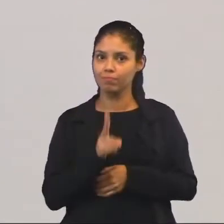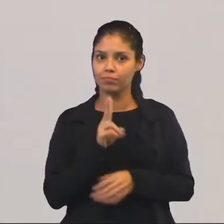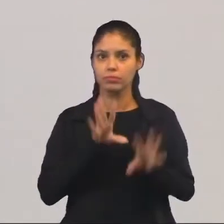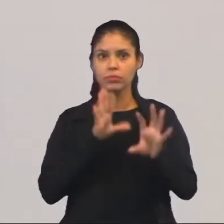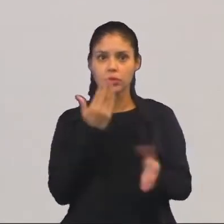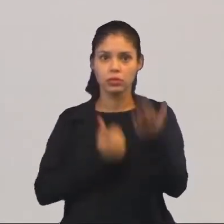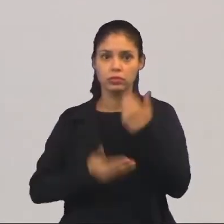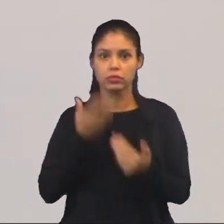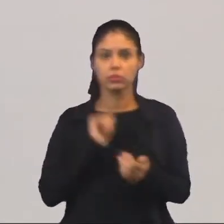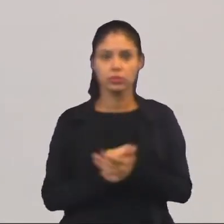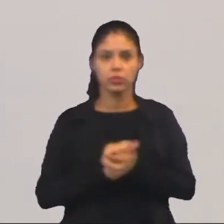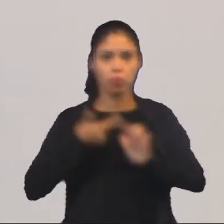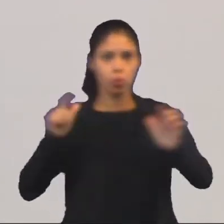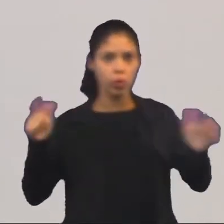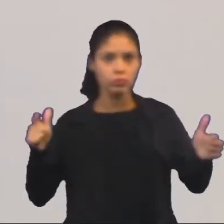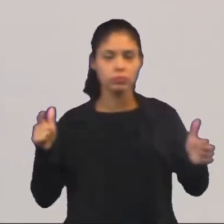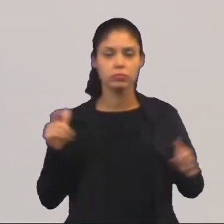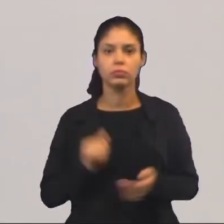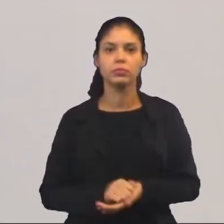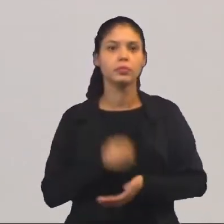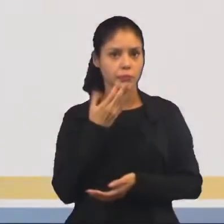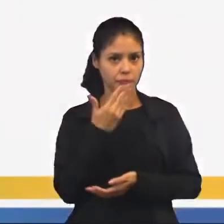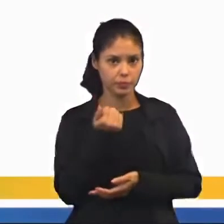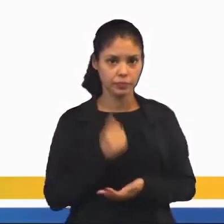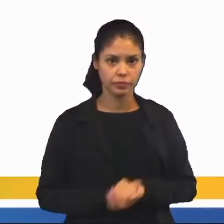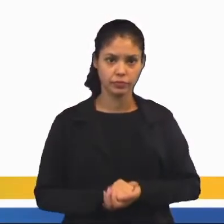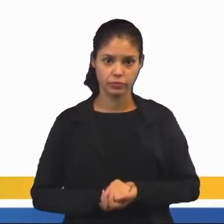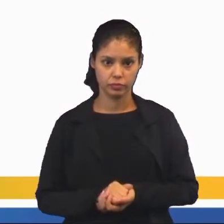sejam consumidos em excesso, tá bom?